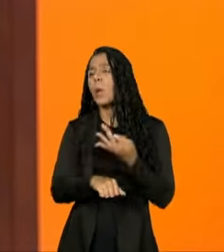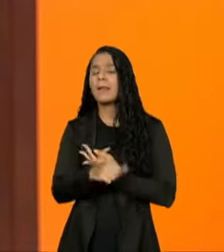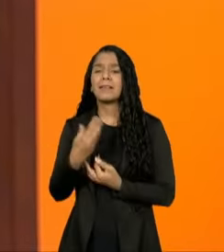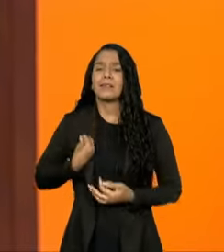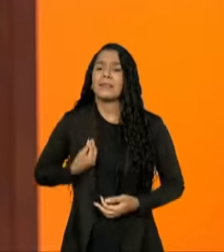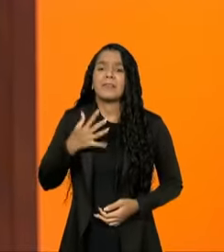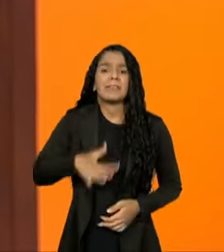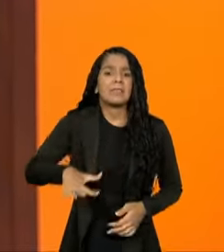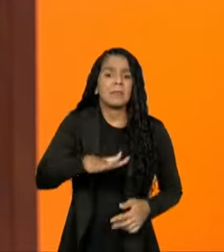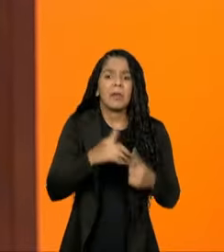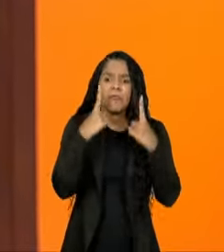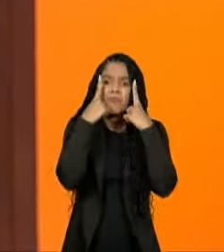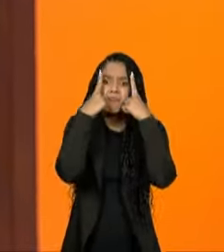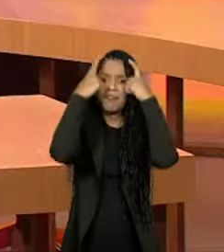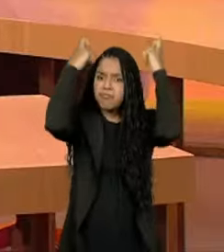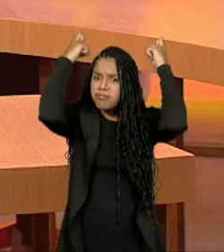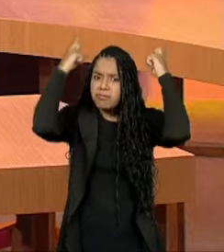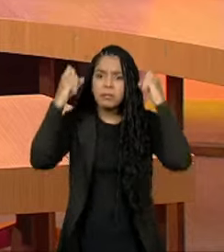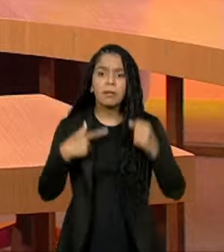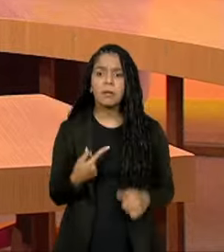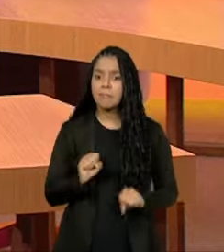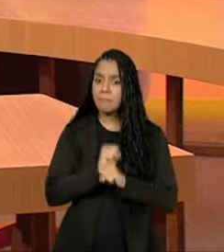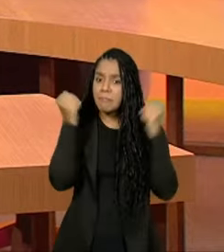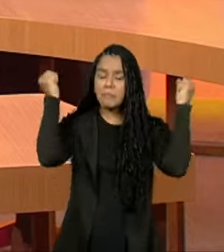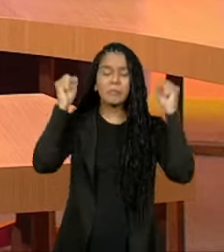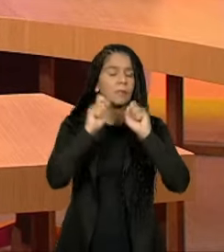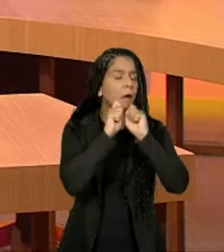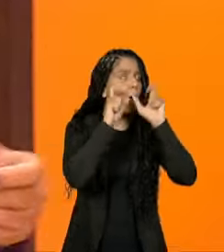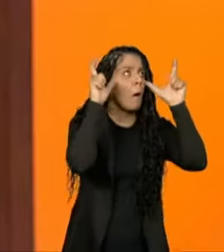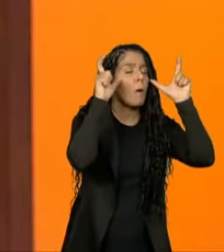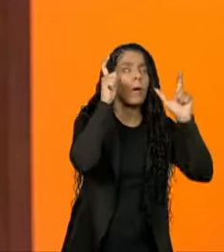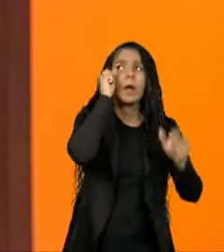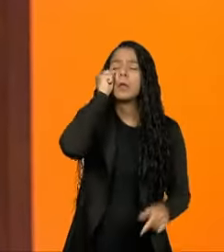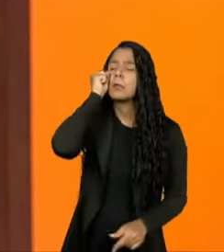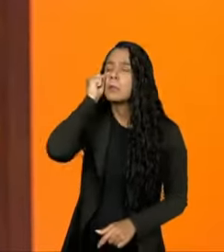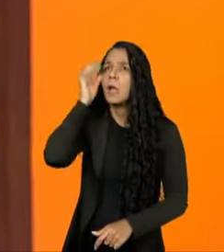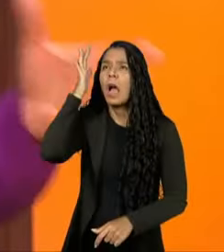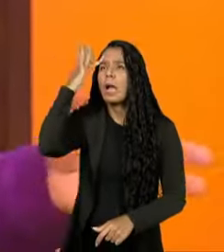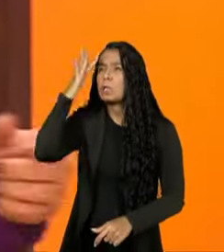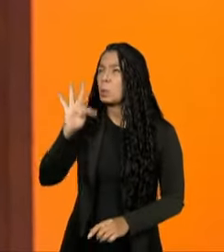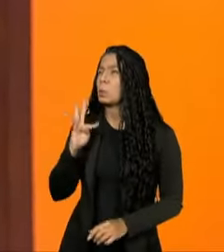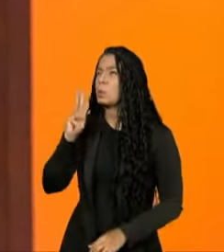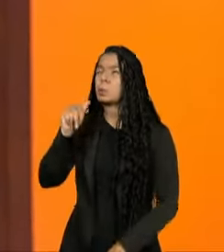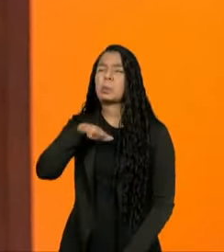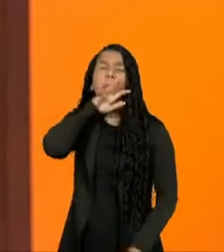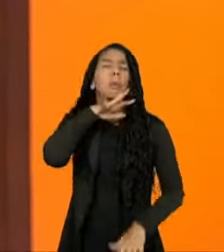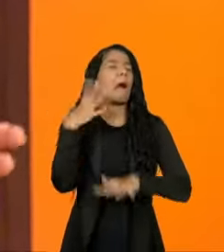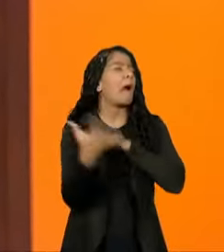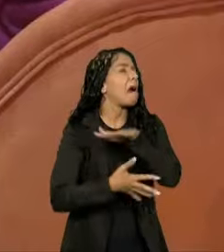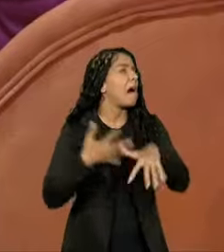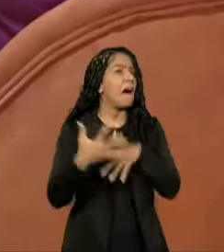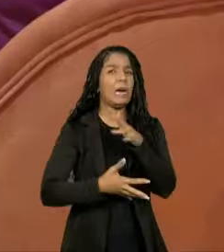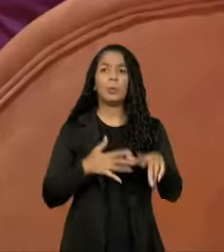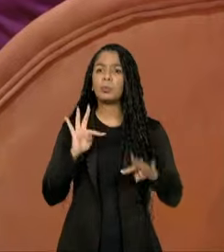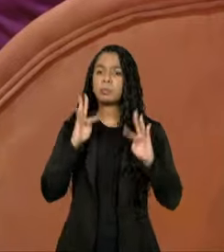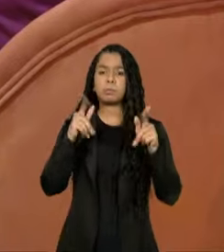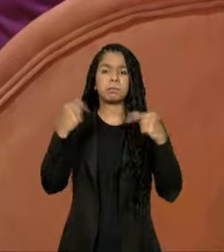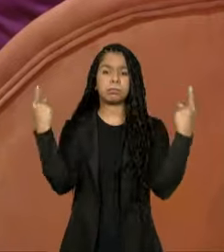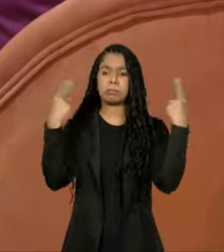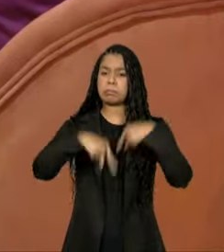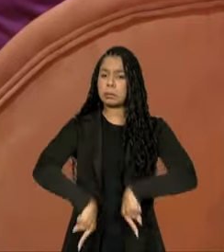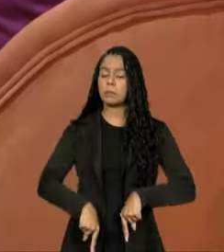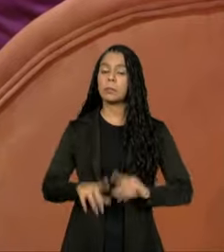aguenta. Não é possível acordar e dormir achando que nada tem jeito, que está tudo um caos, que é tudo um desastre. Exato. Não